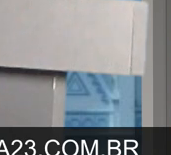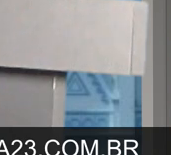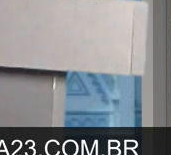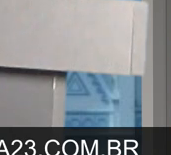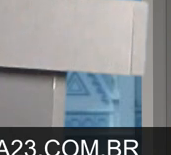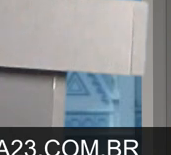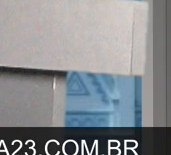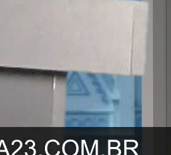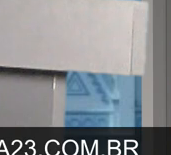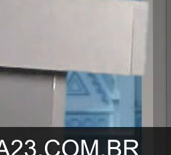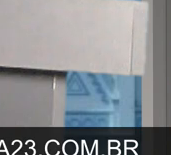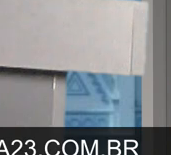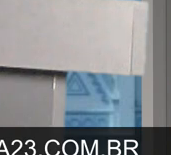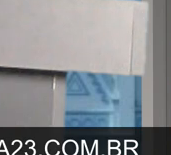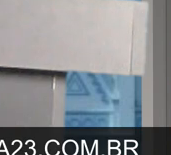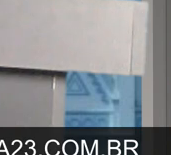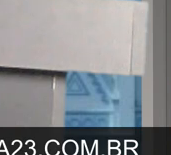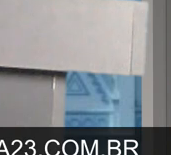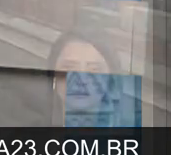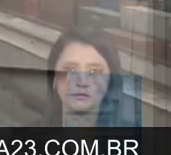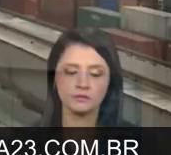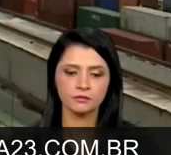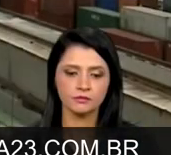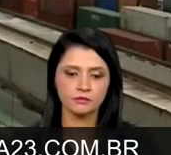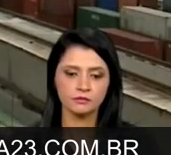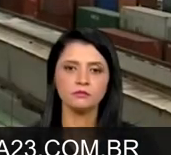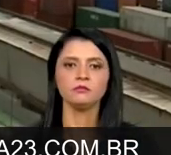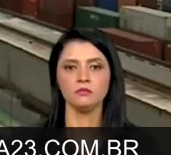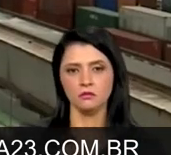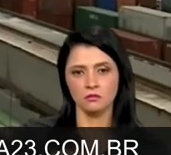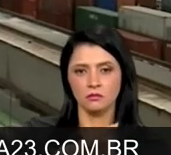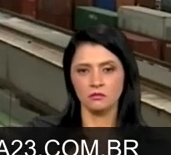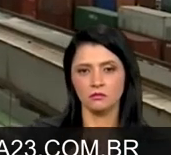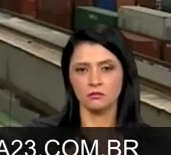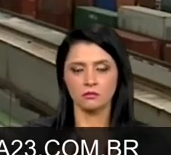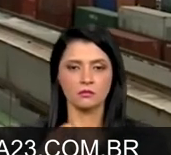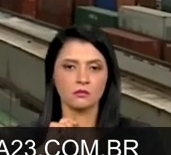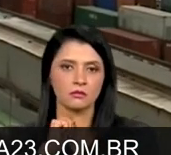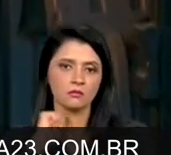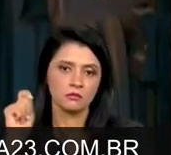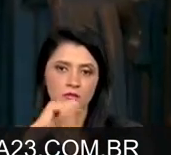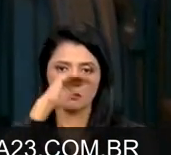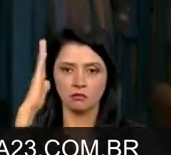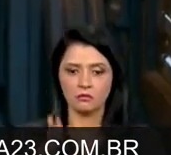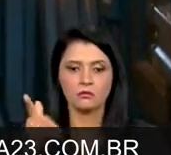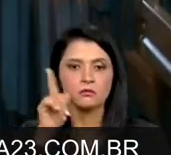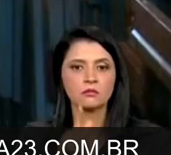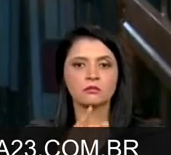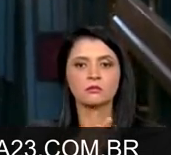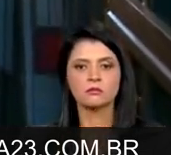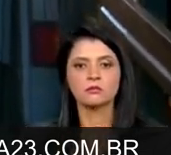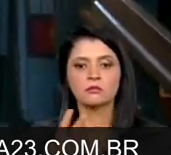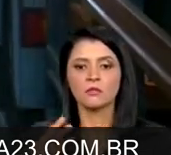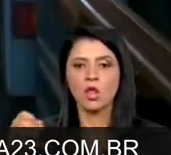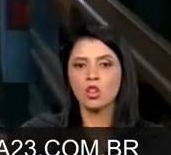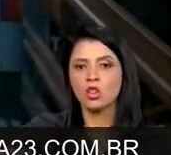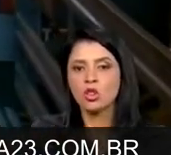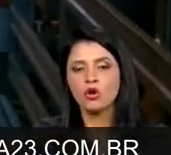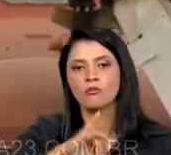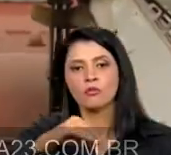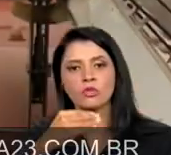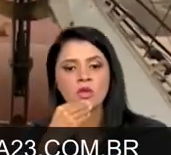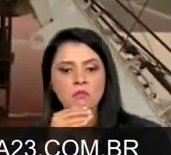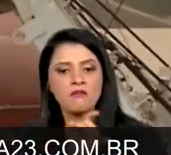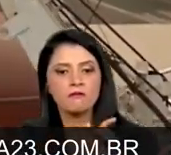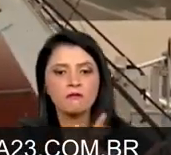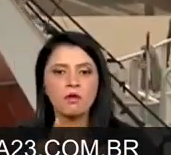para novos países. Entre janeiro e abril, o Brasil conquistou 34 novas oportunidades para